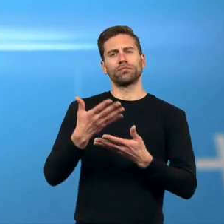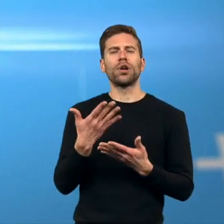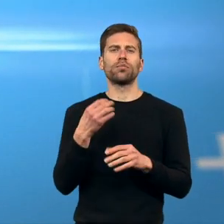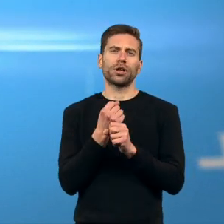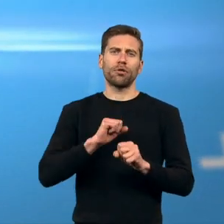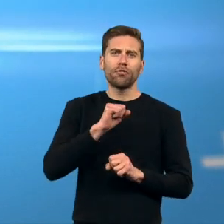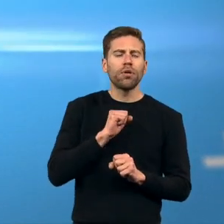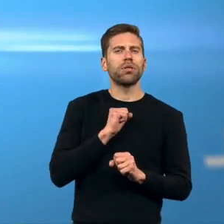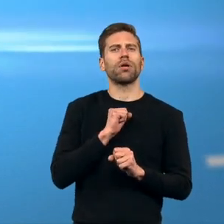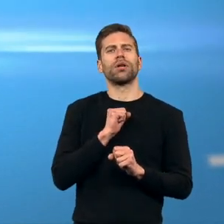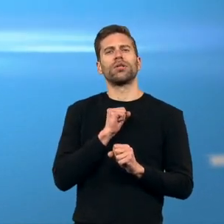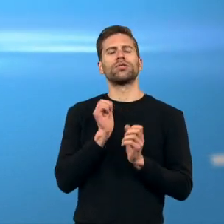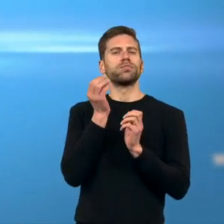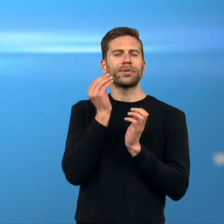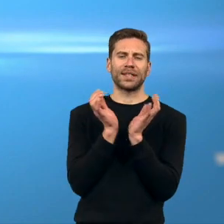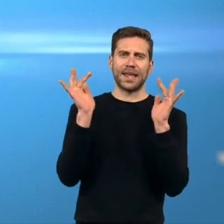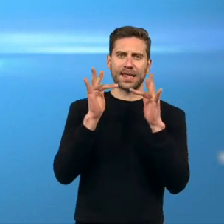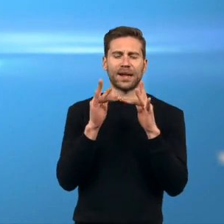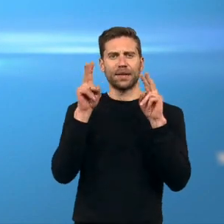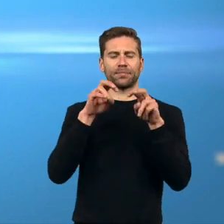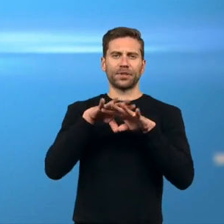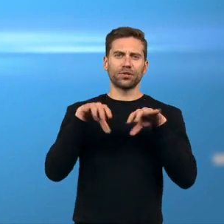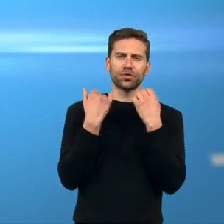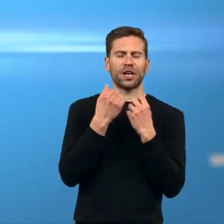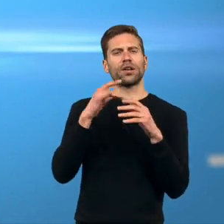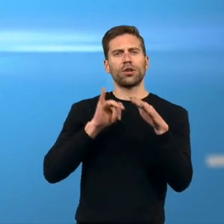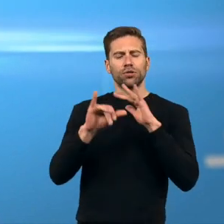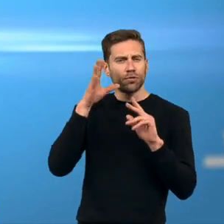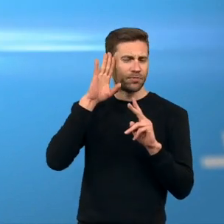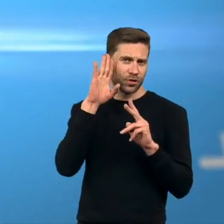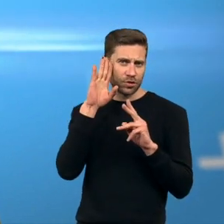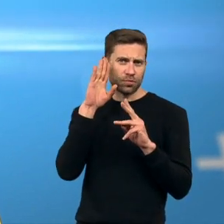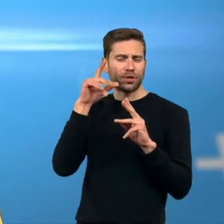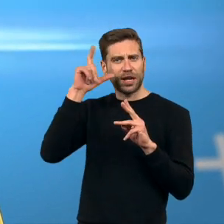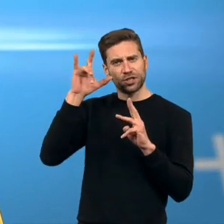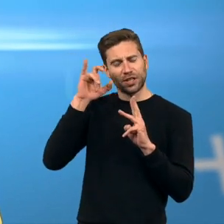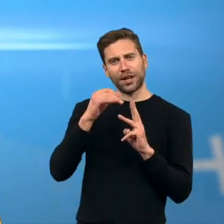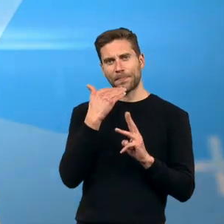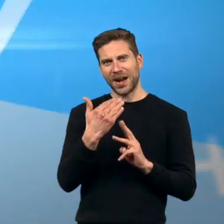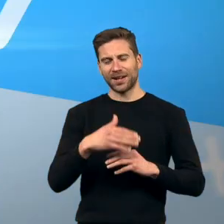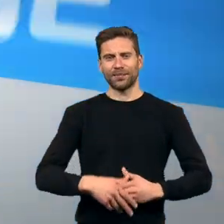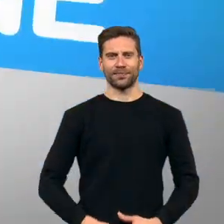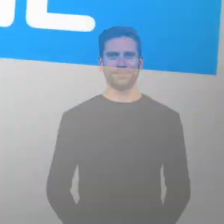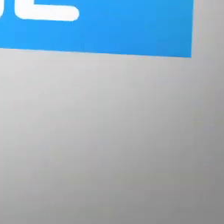para acompanharem o nosso trabalho através das redes sociais. Obrigada pela vossa companhia.